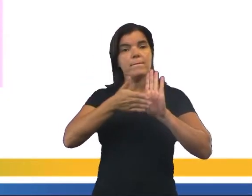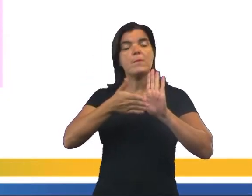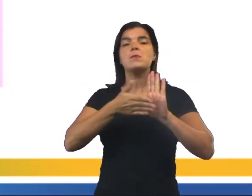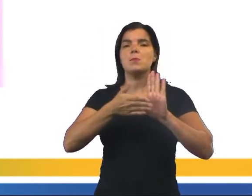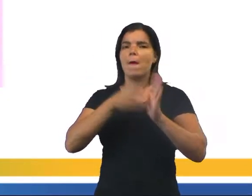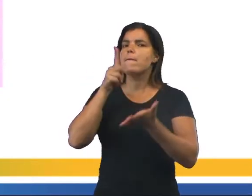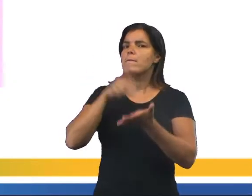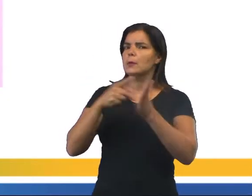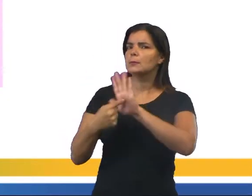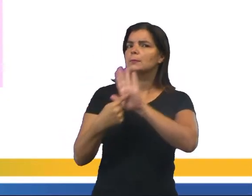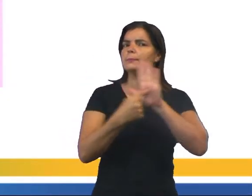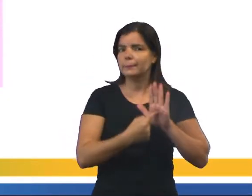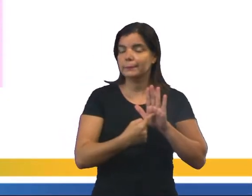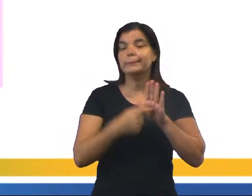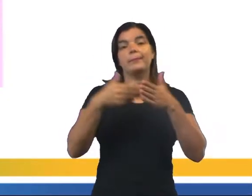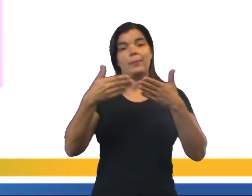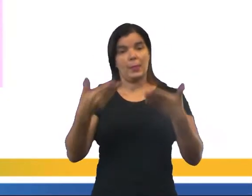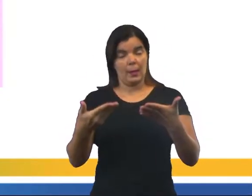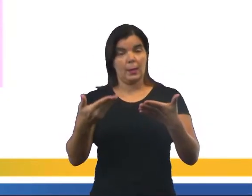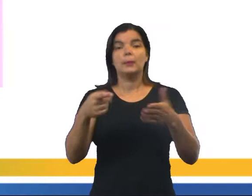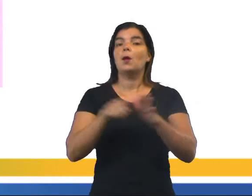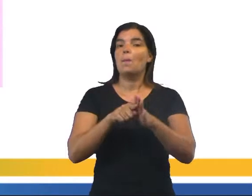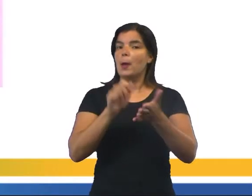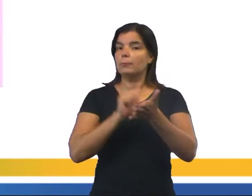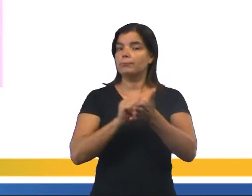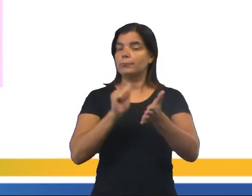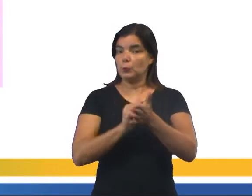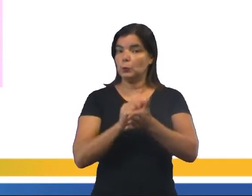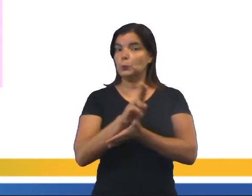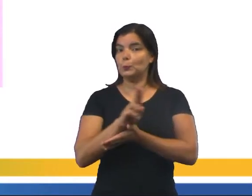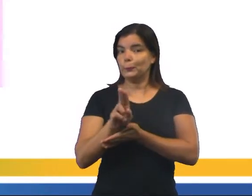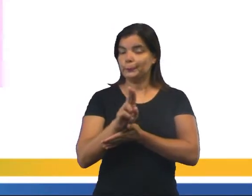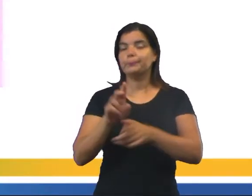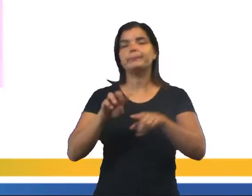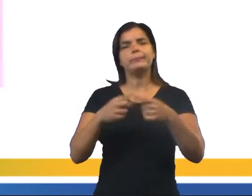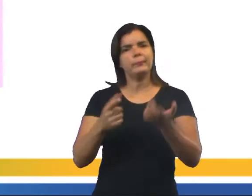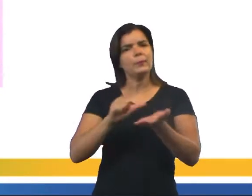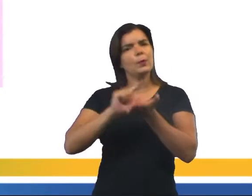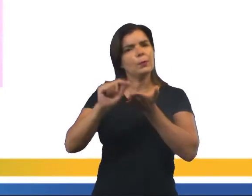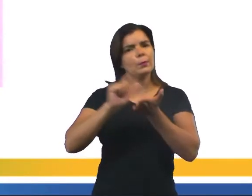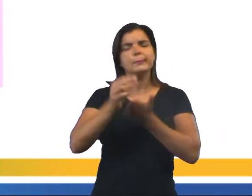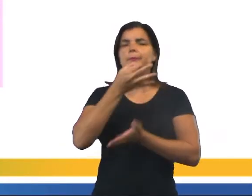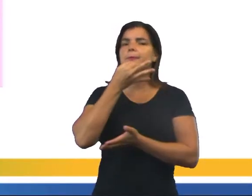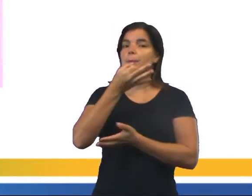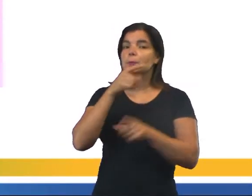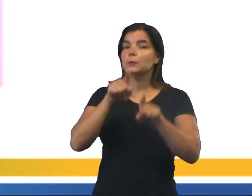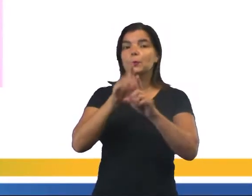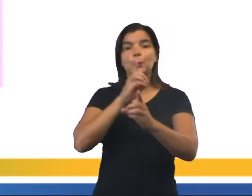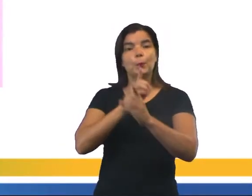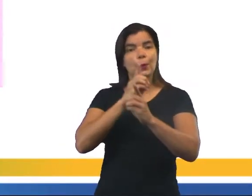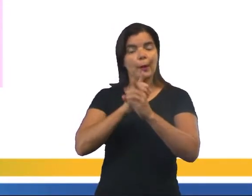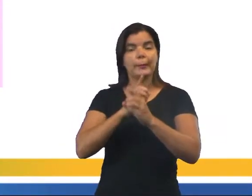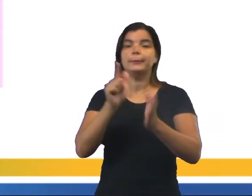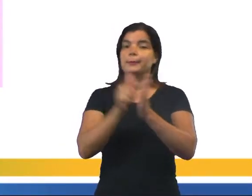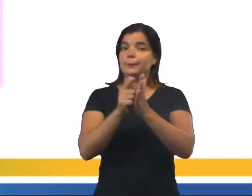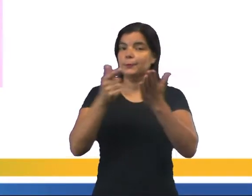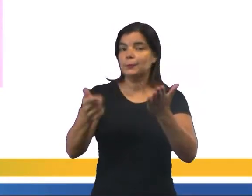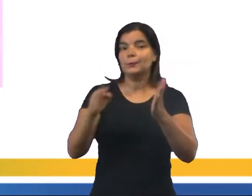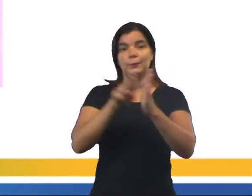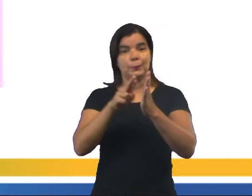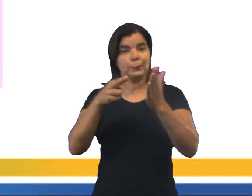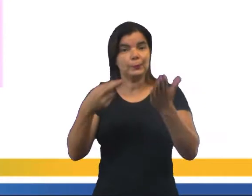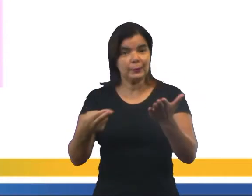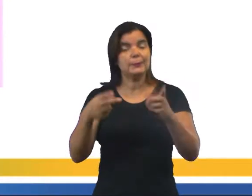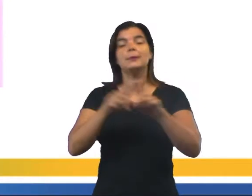elementos apresentados, além de assinar o texto no final. Os artigos de opinião são encontrados em jornais,